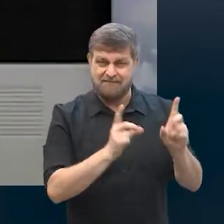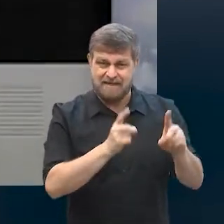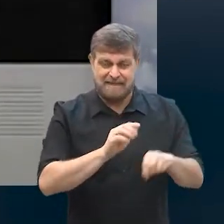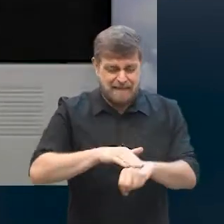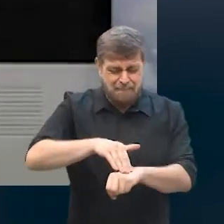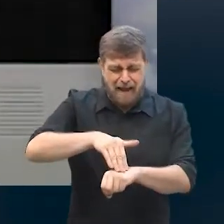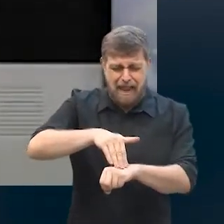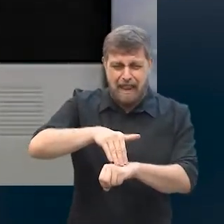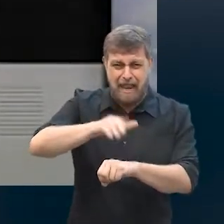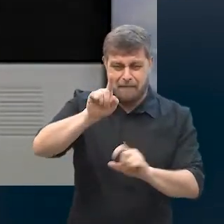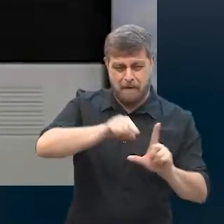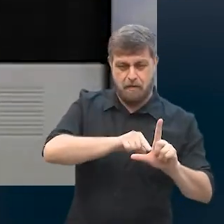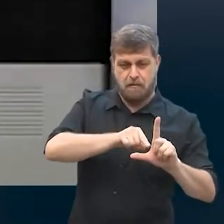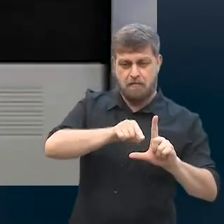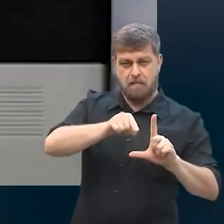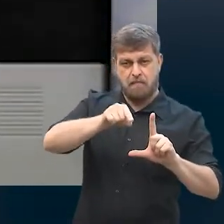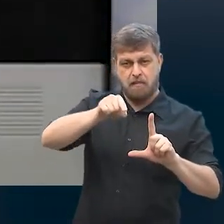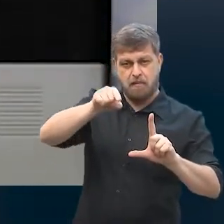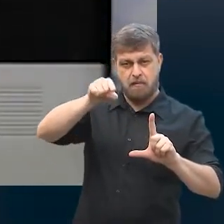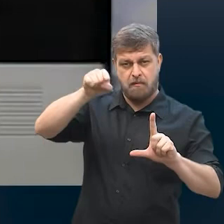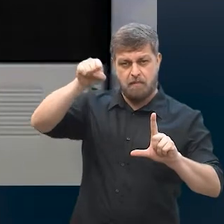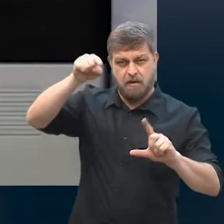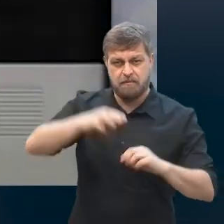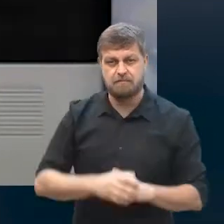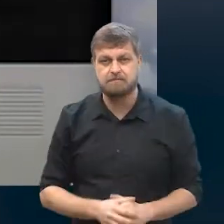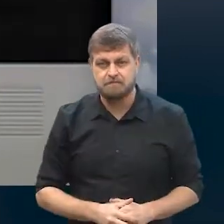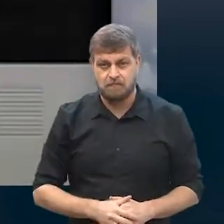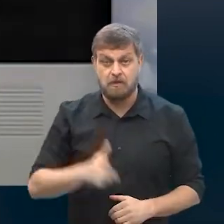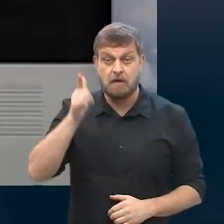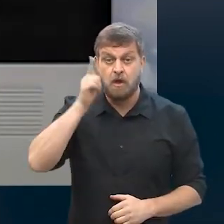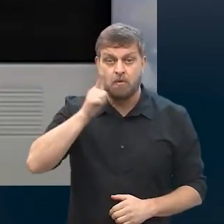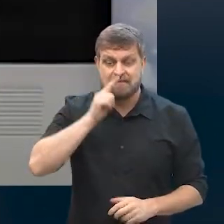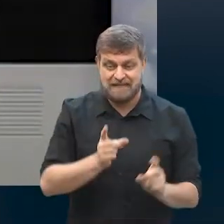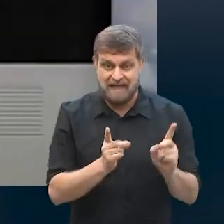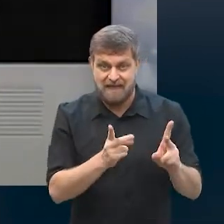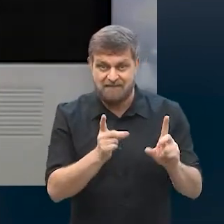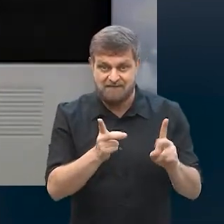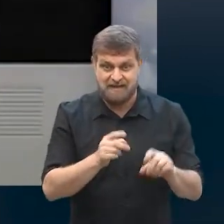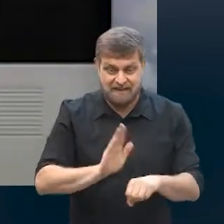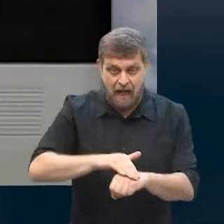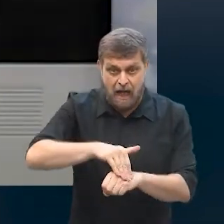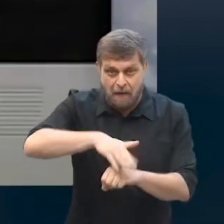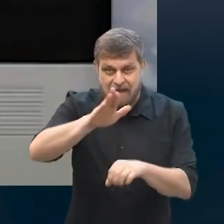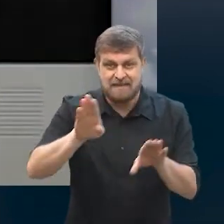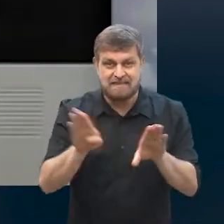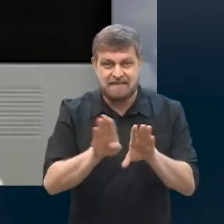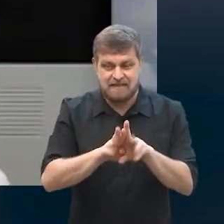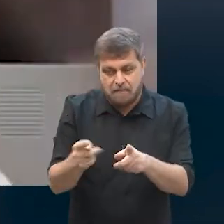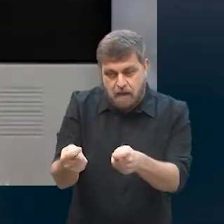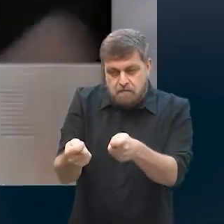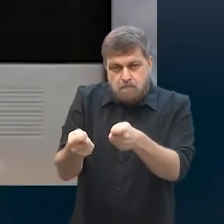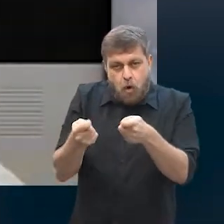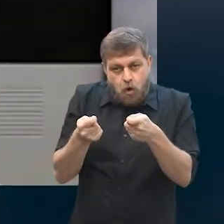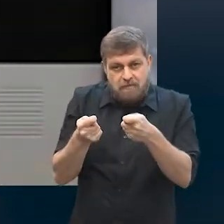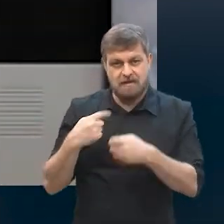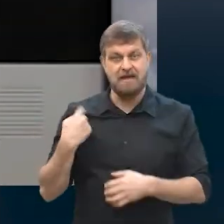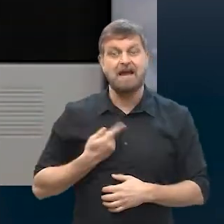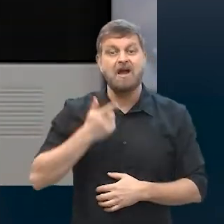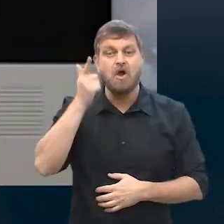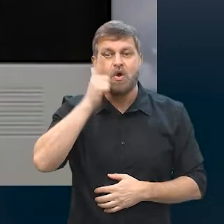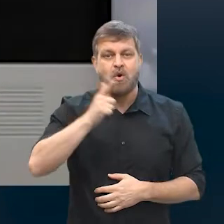Então, a junção de aumento de vendas com a redução de custos, aí eu